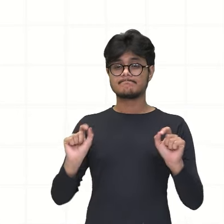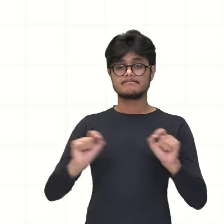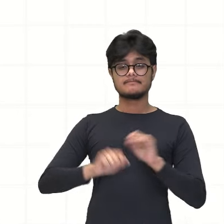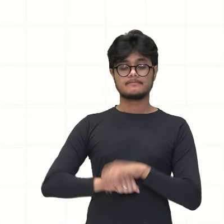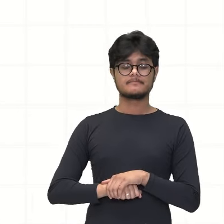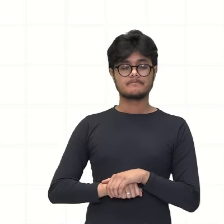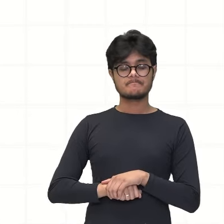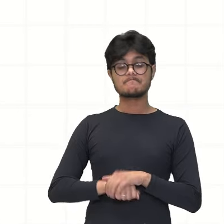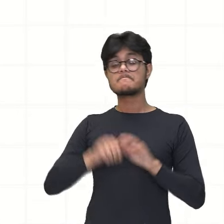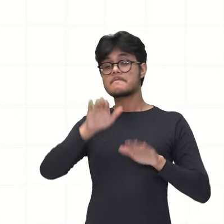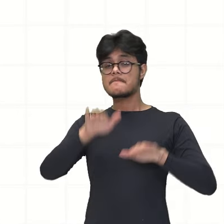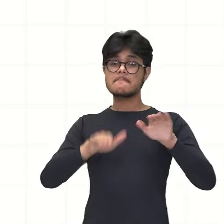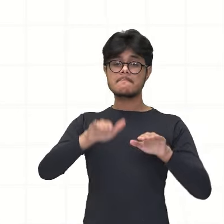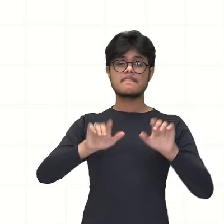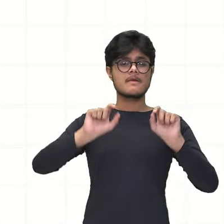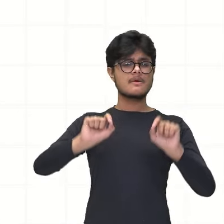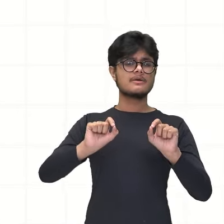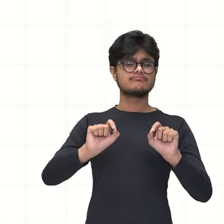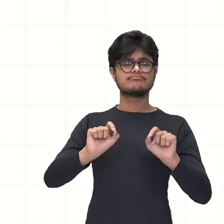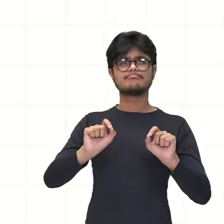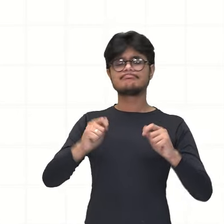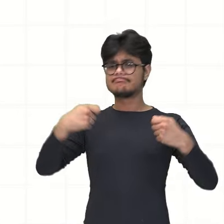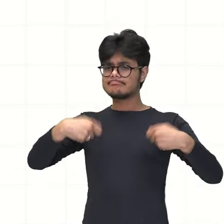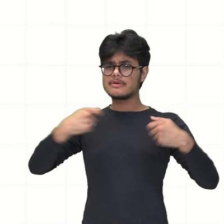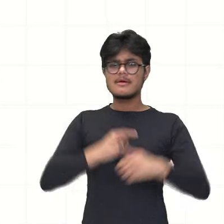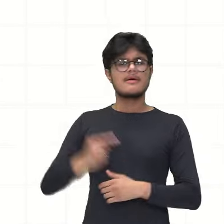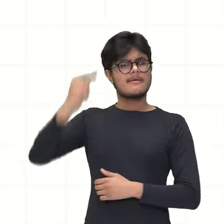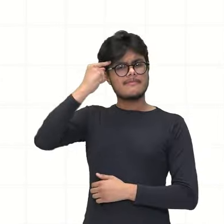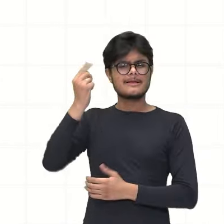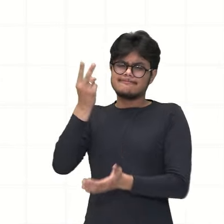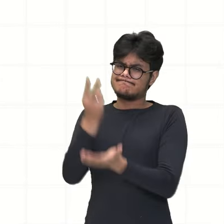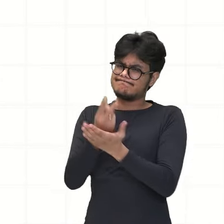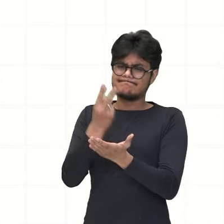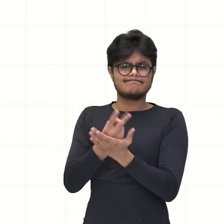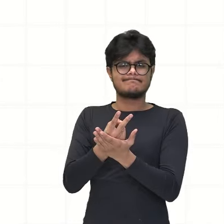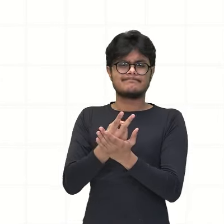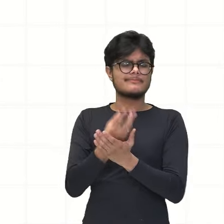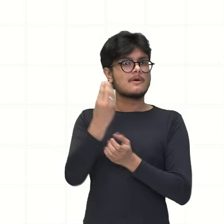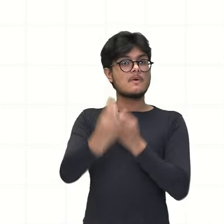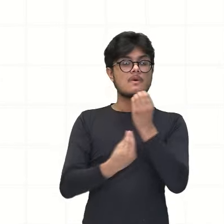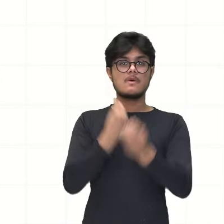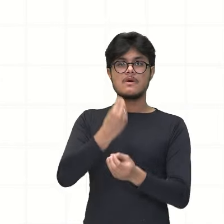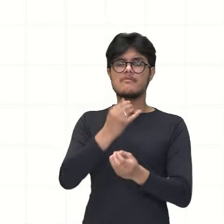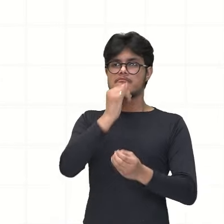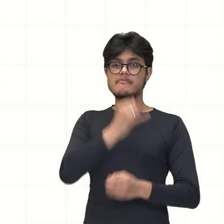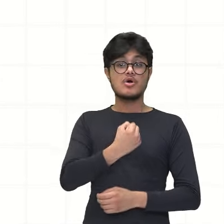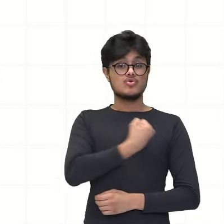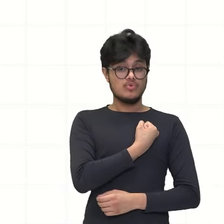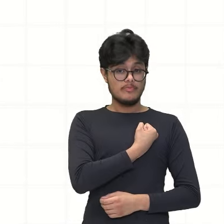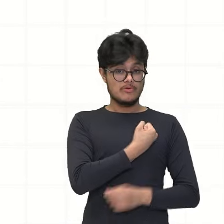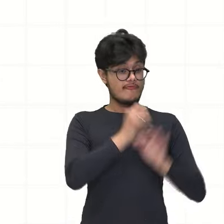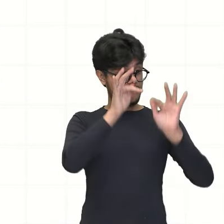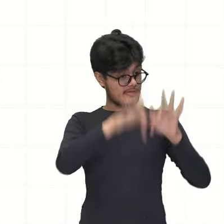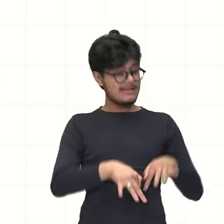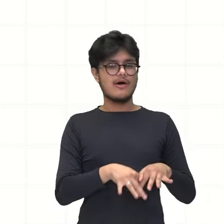às vezes, eu tenho que prestar bastante atenção no valor